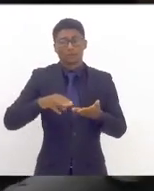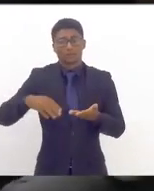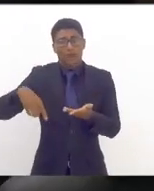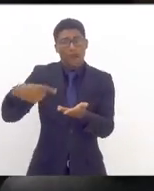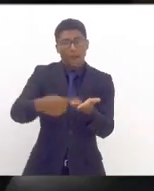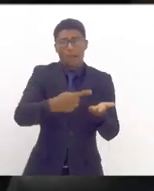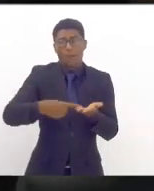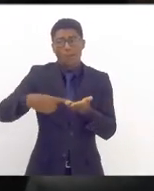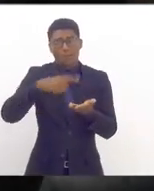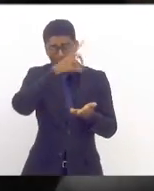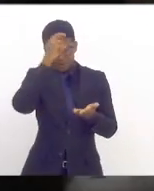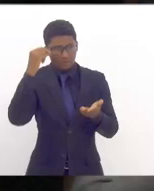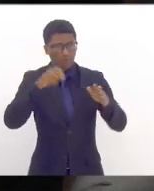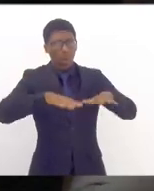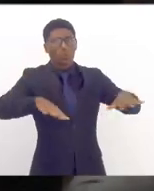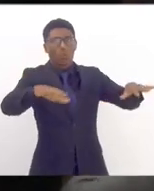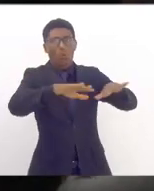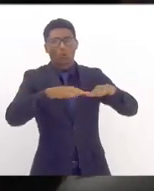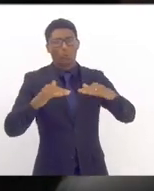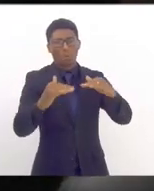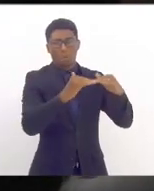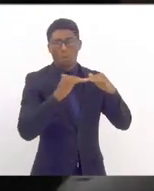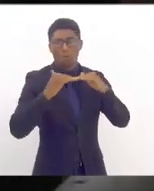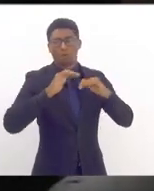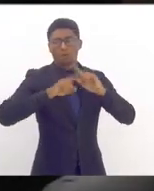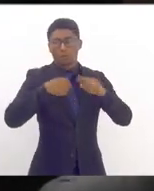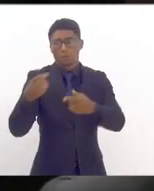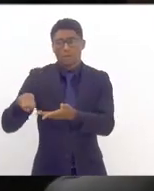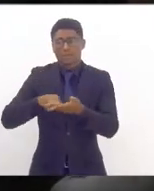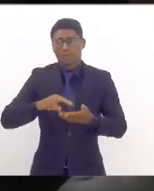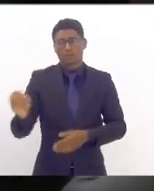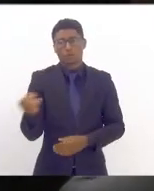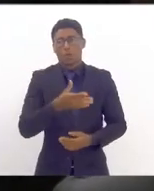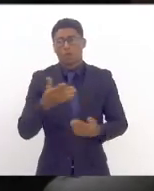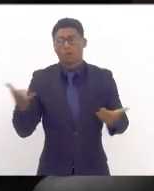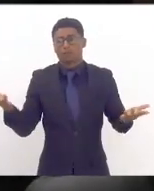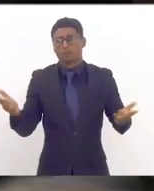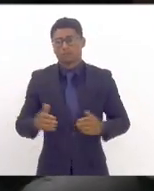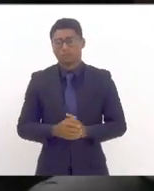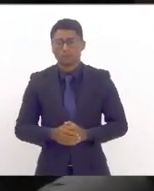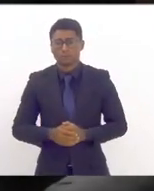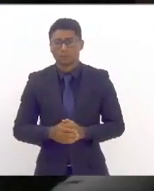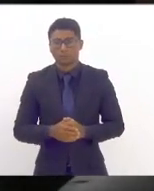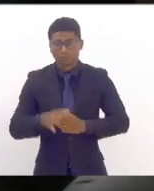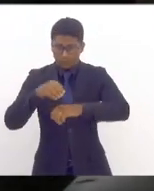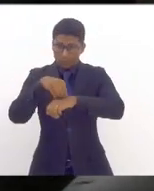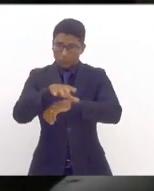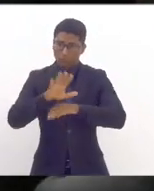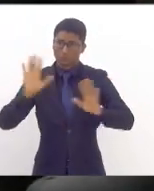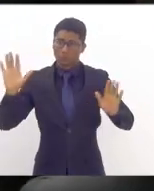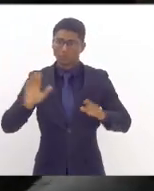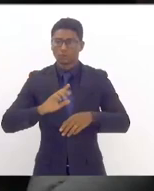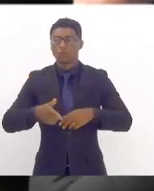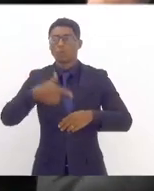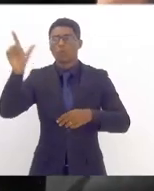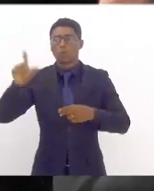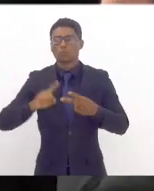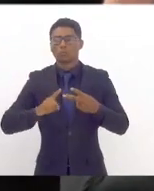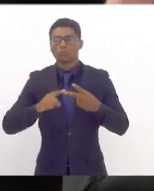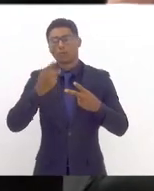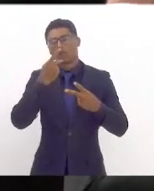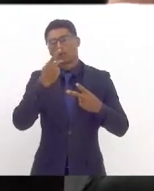tabulado entre os prefeitos enfim essa seria a sugestão o outro ponto que eu suscito aqui a atenção de vossa